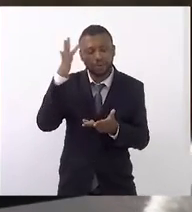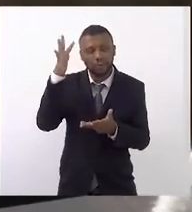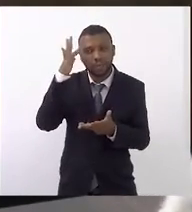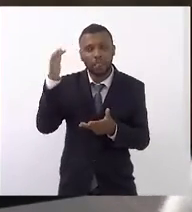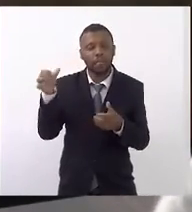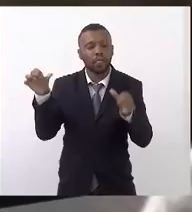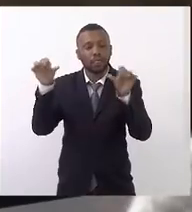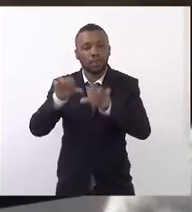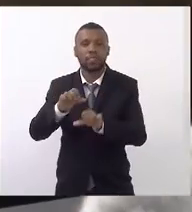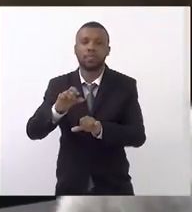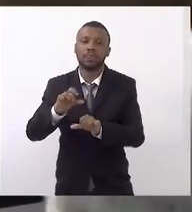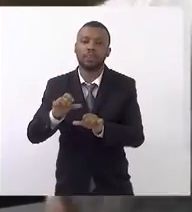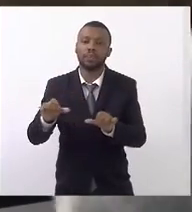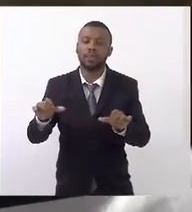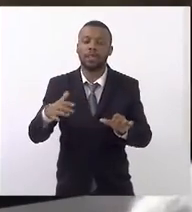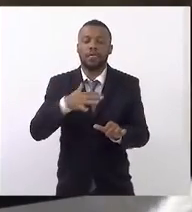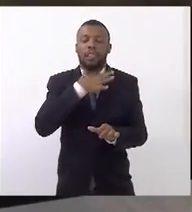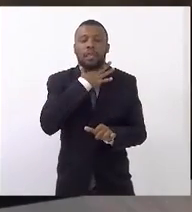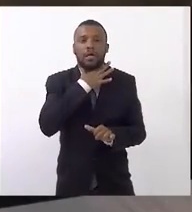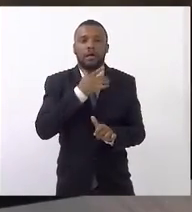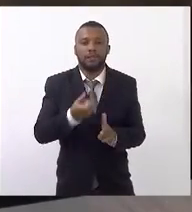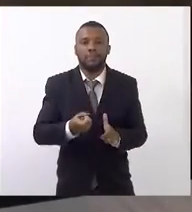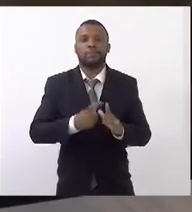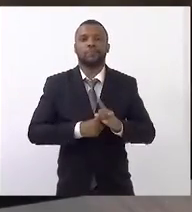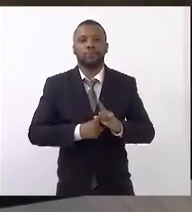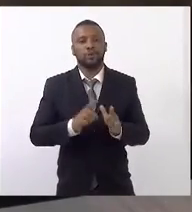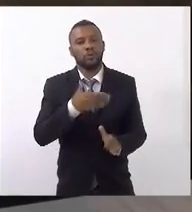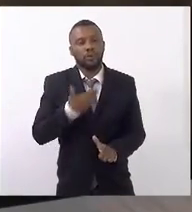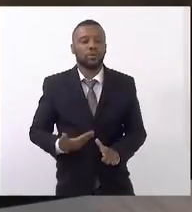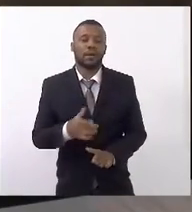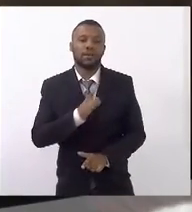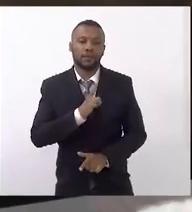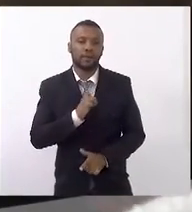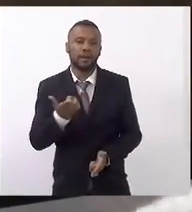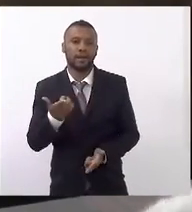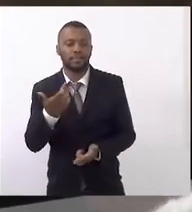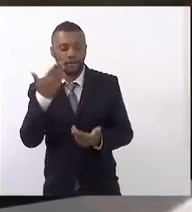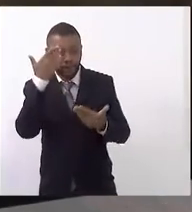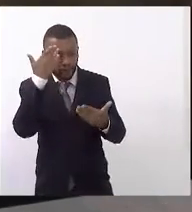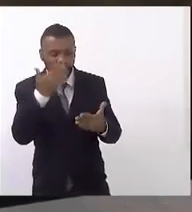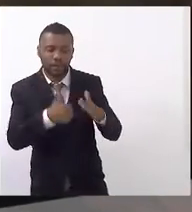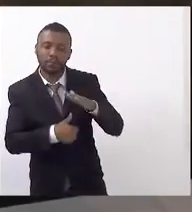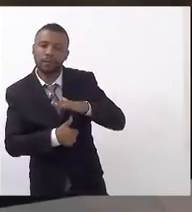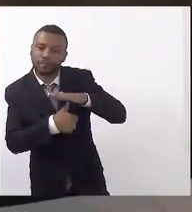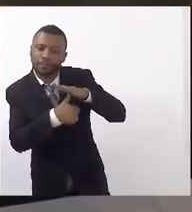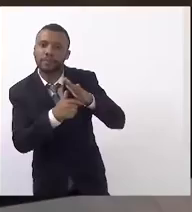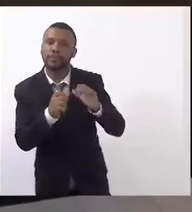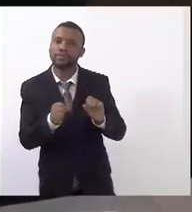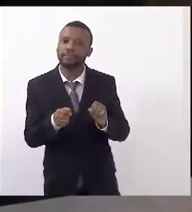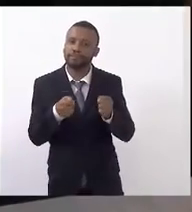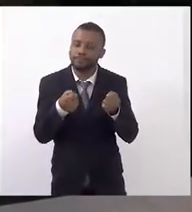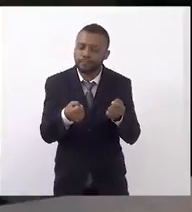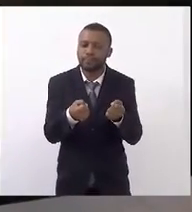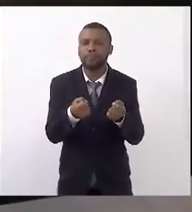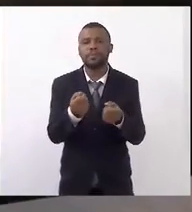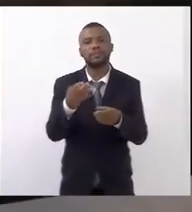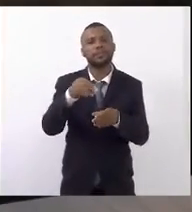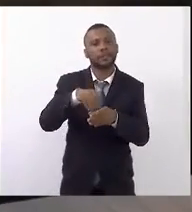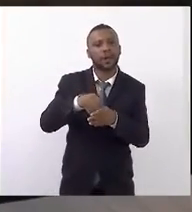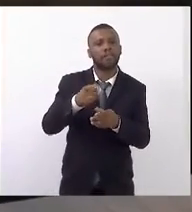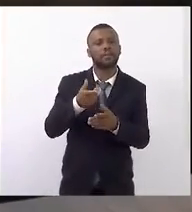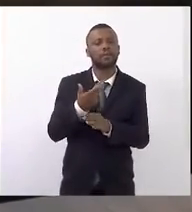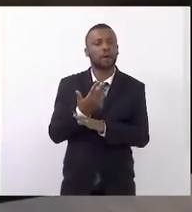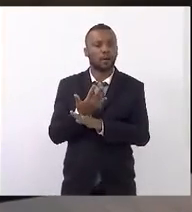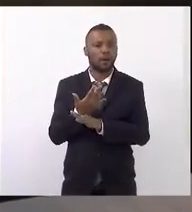fiscal e econômica que o nosso Estado teve. E graças a uma reitoria que coesionou esforços dentro da UERJ,